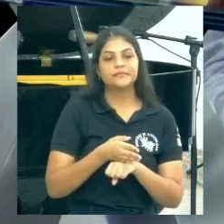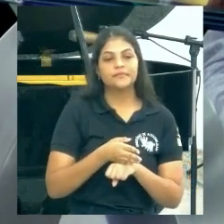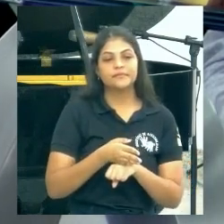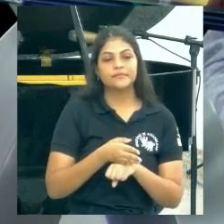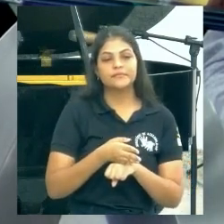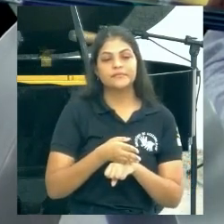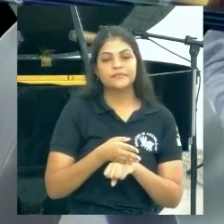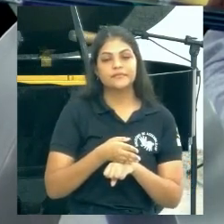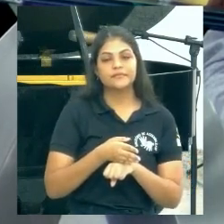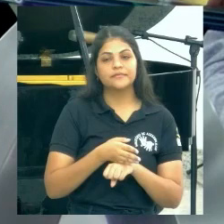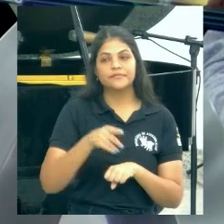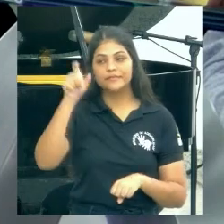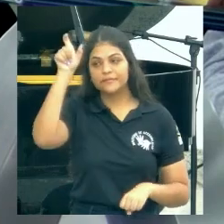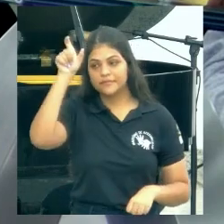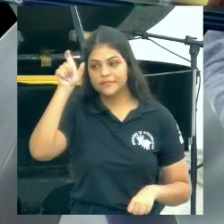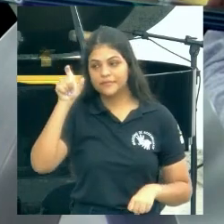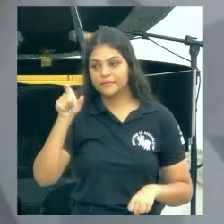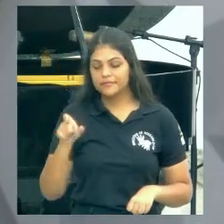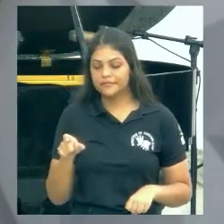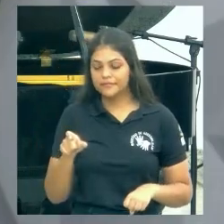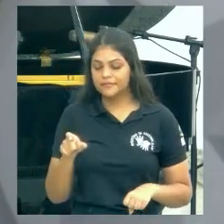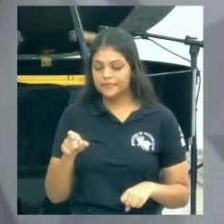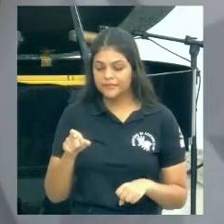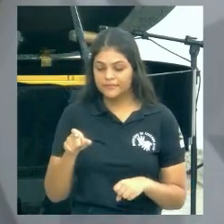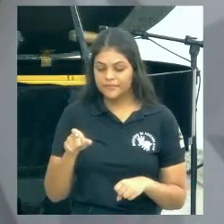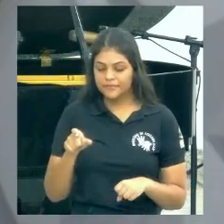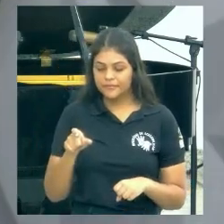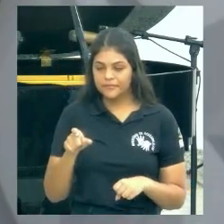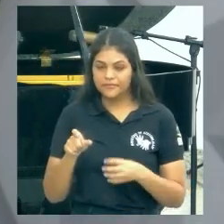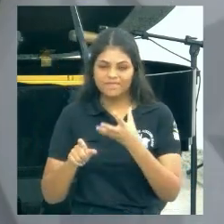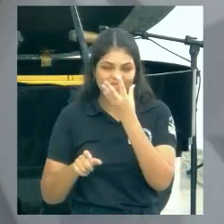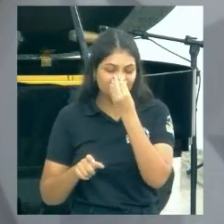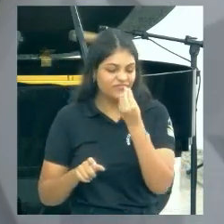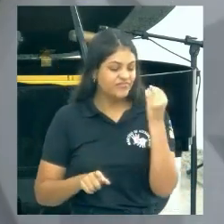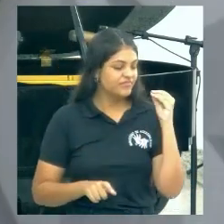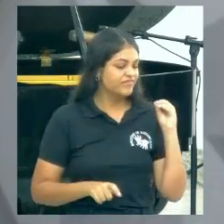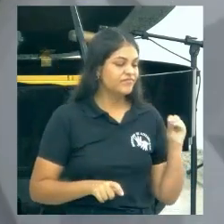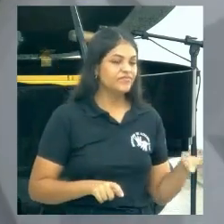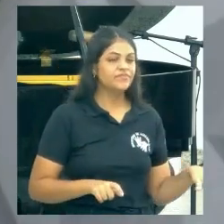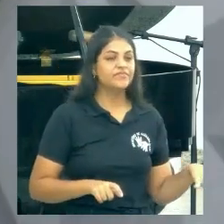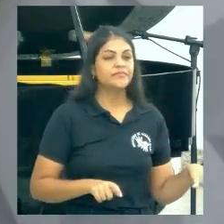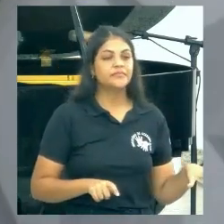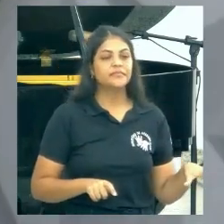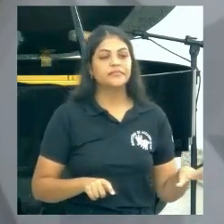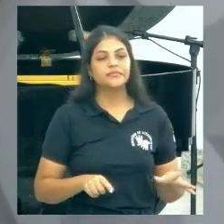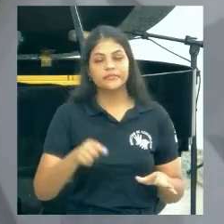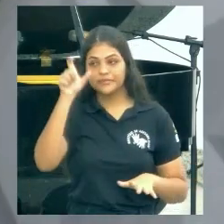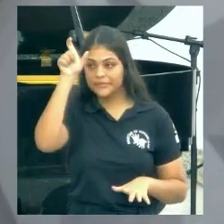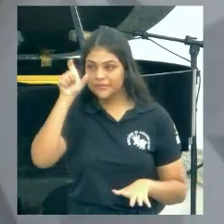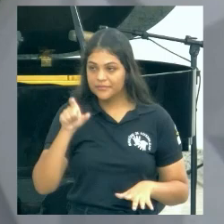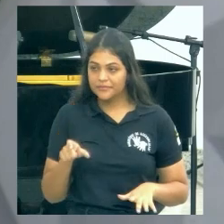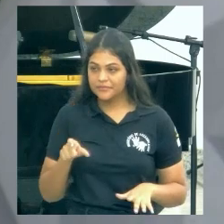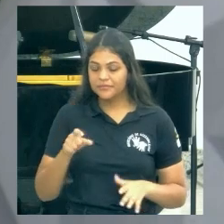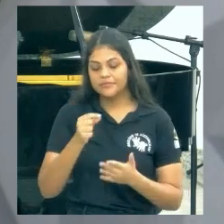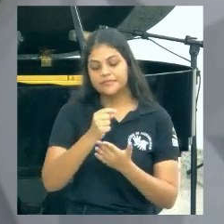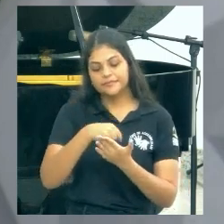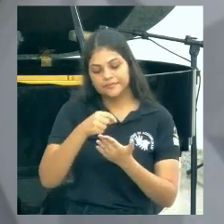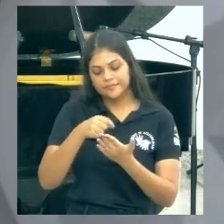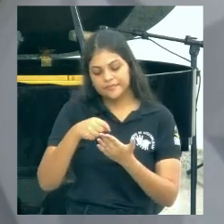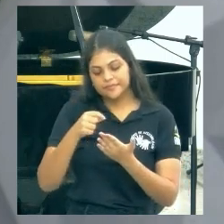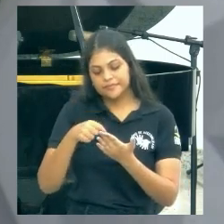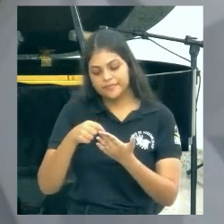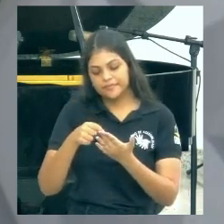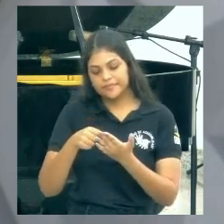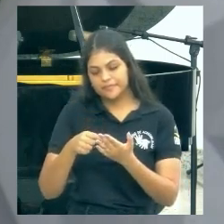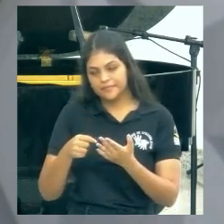daqueles que são cartas de rejeição ou daqueles que são cartas de